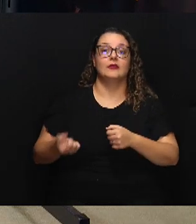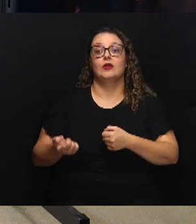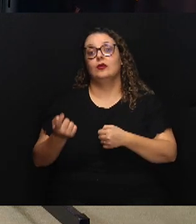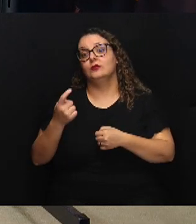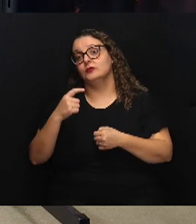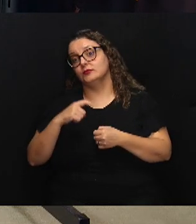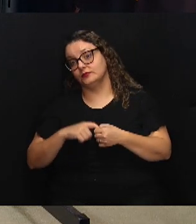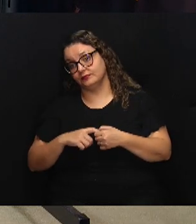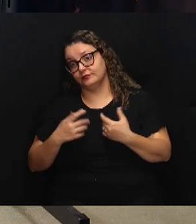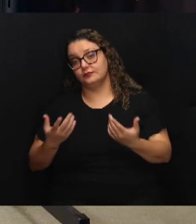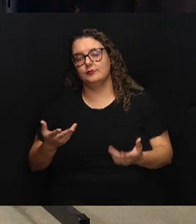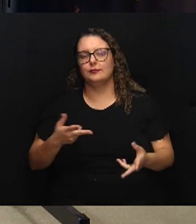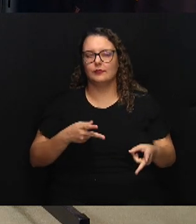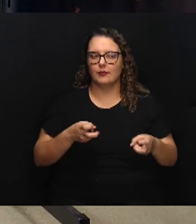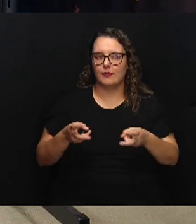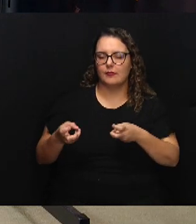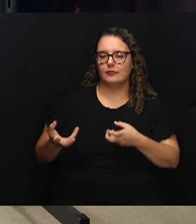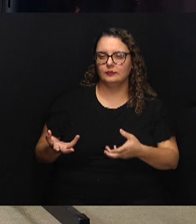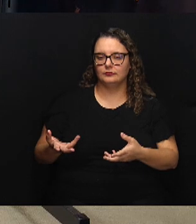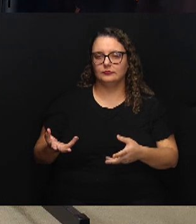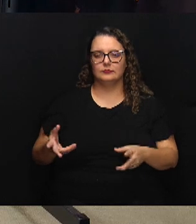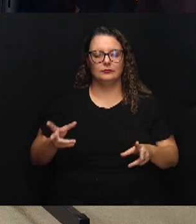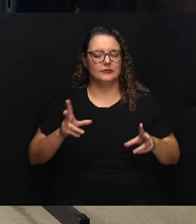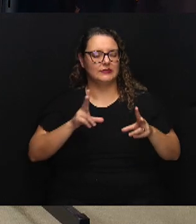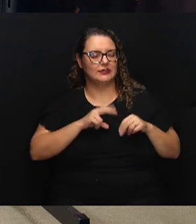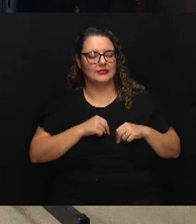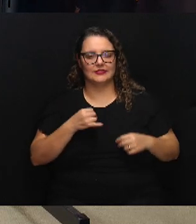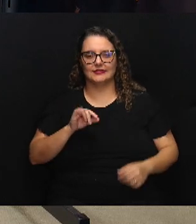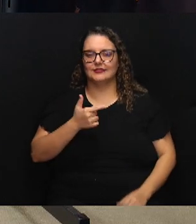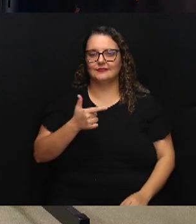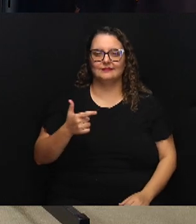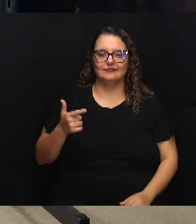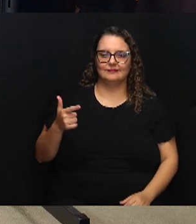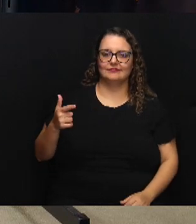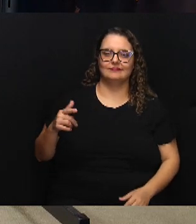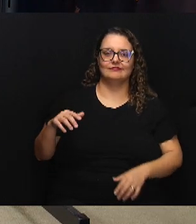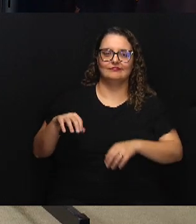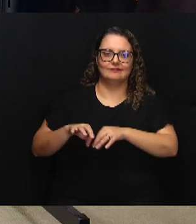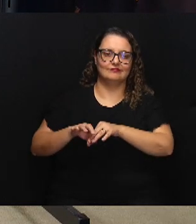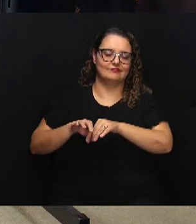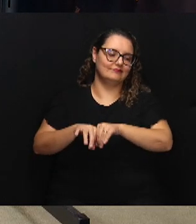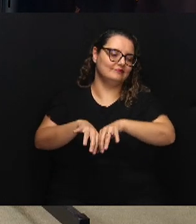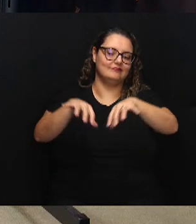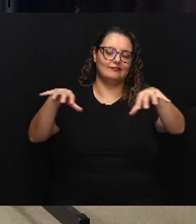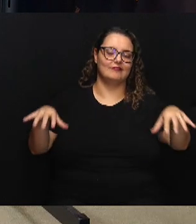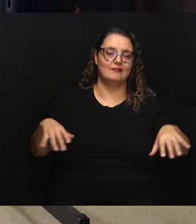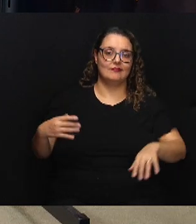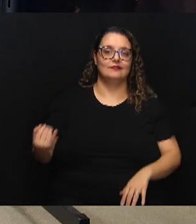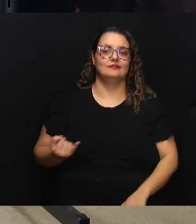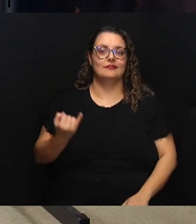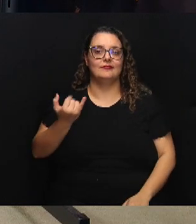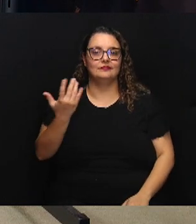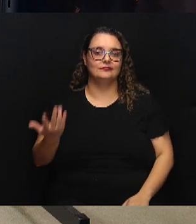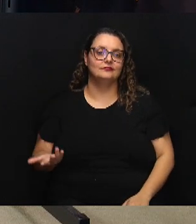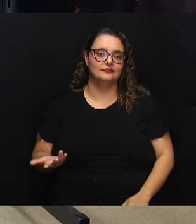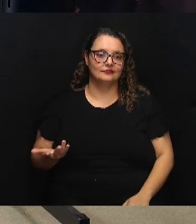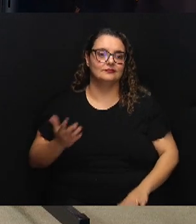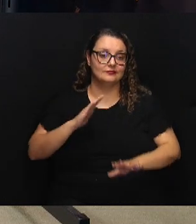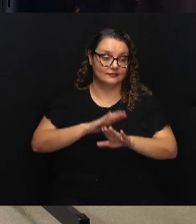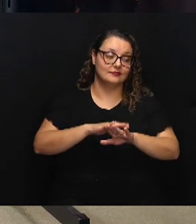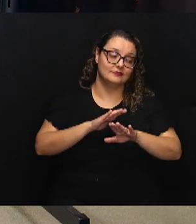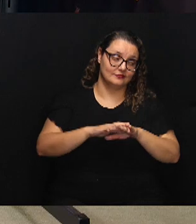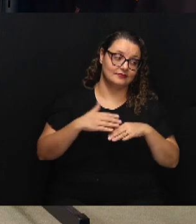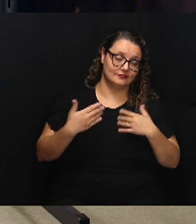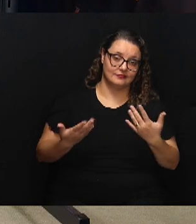retorna depois, a gente percebe que, uau, se eu não tivesse saído, né? A importância dessa